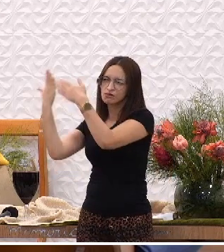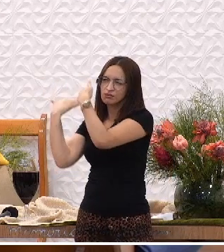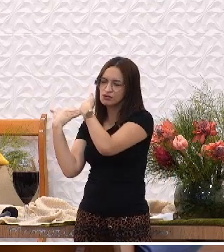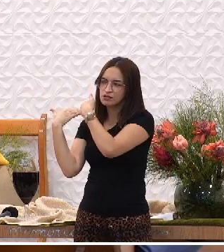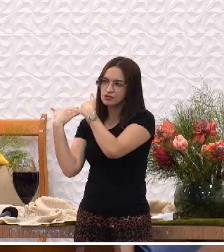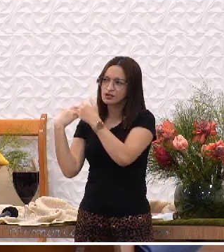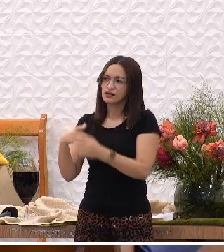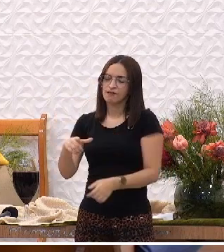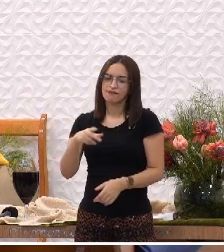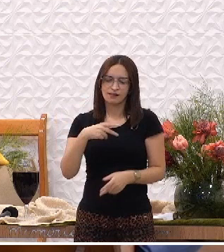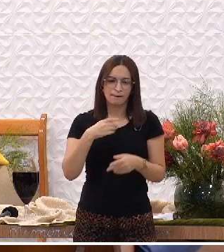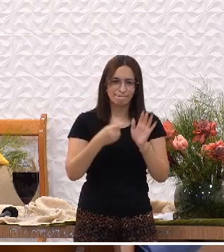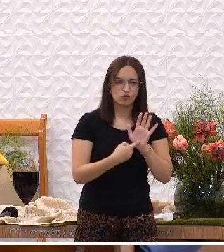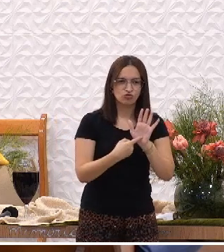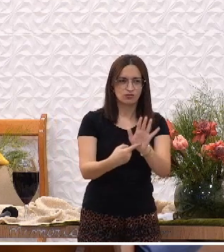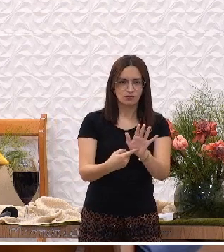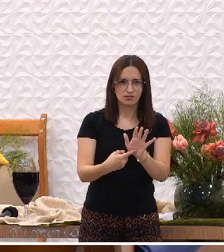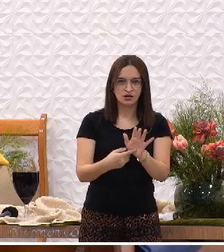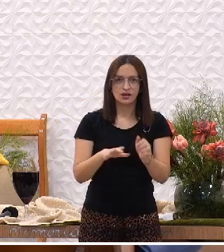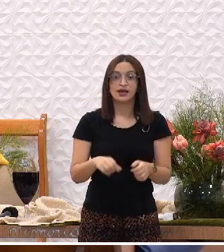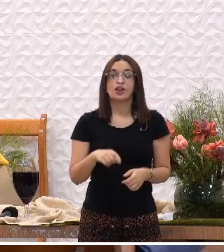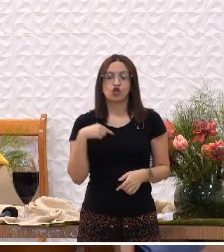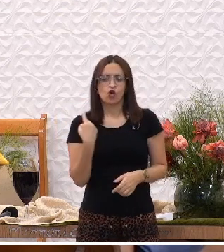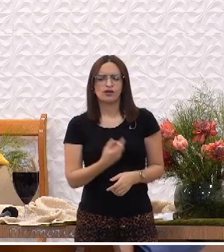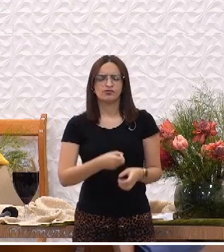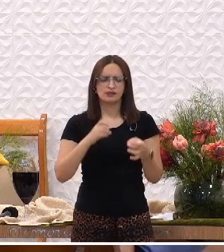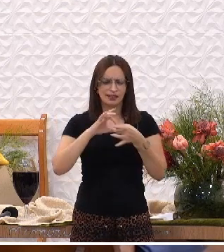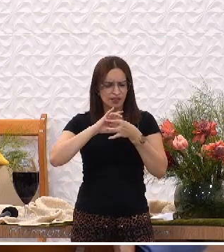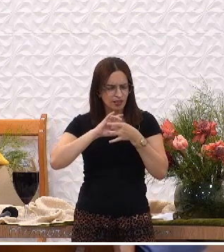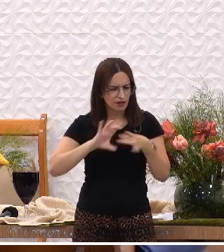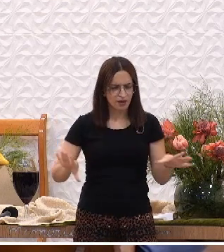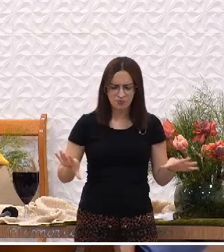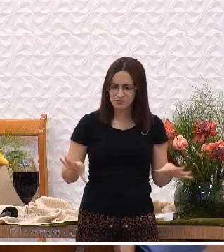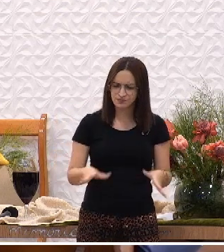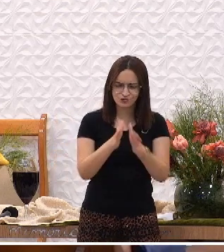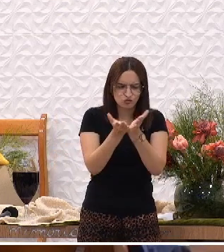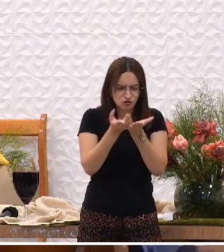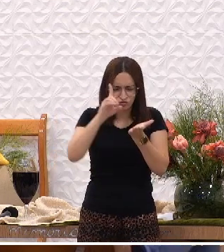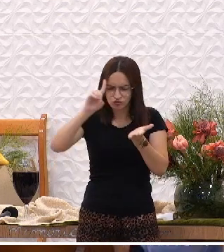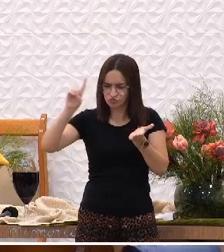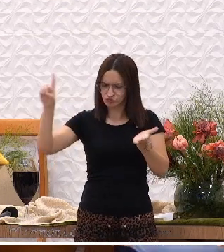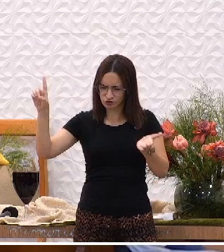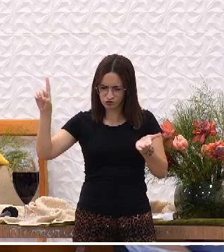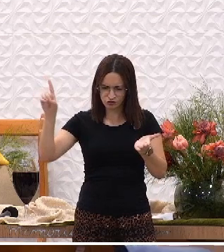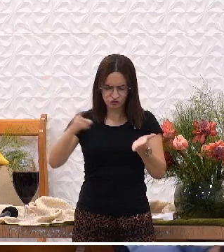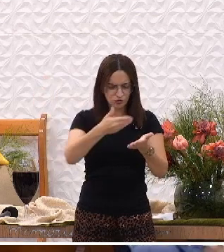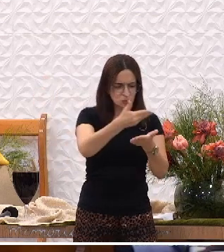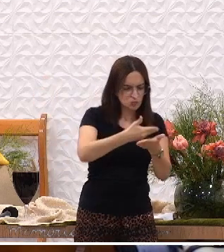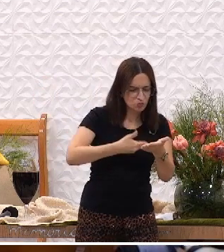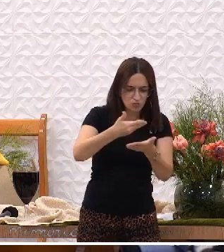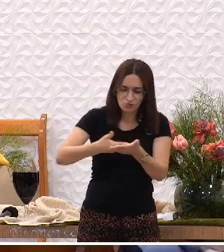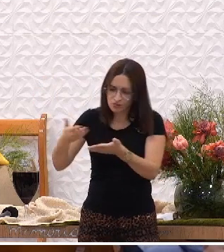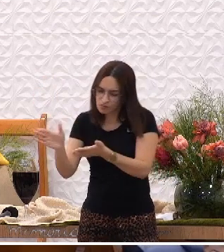interpretar as Escrituras da maneira como a gente quer. A gente tem liberdade e o dever de examinar as Escrituras, mas as Escrituras interpretam